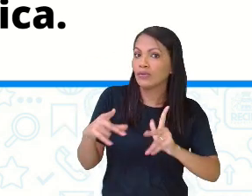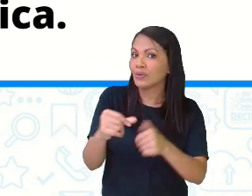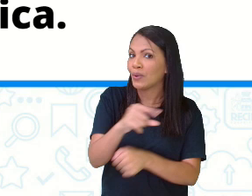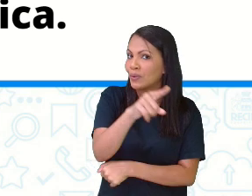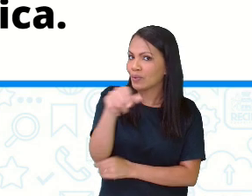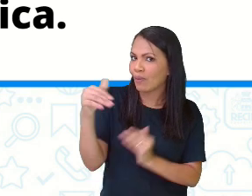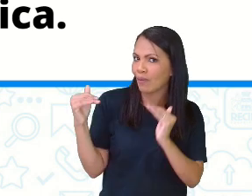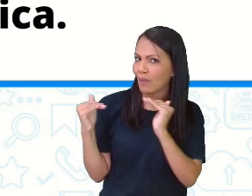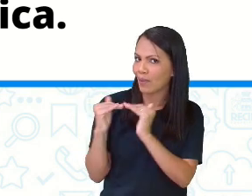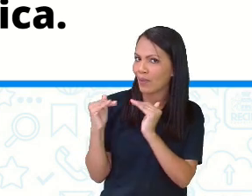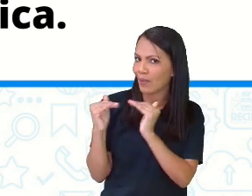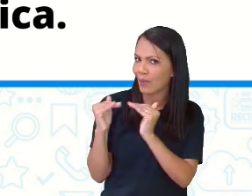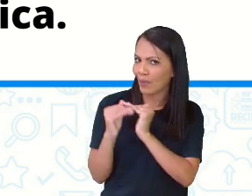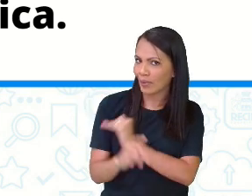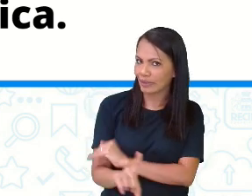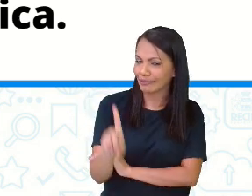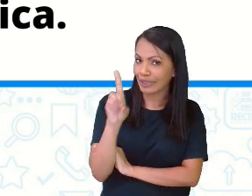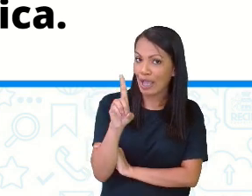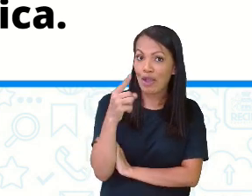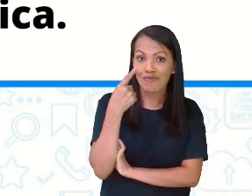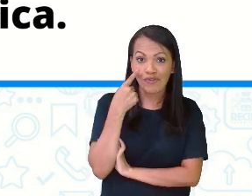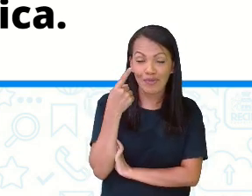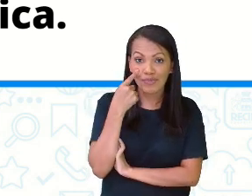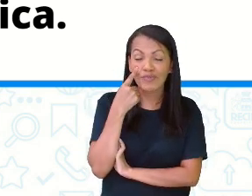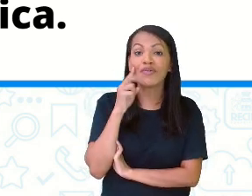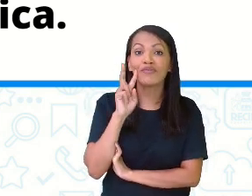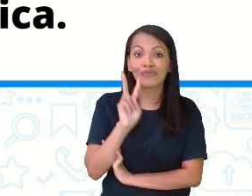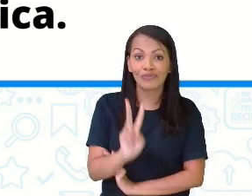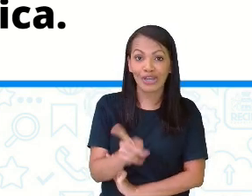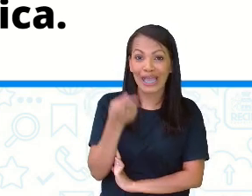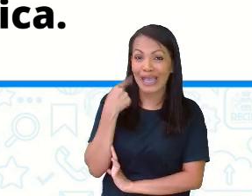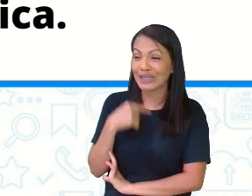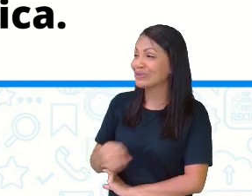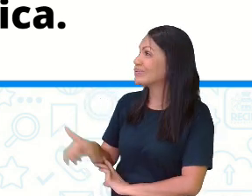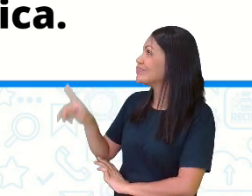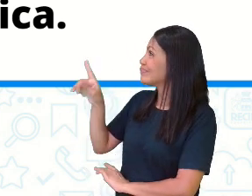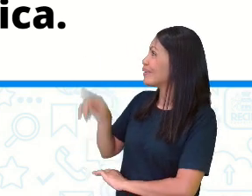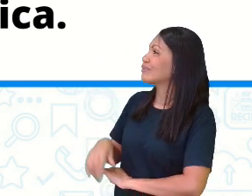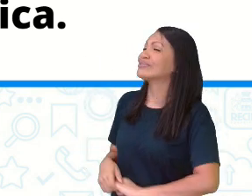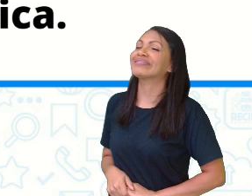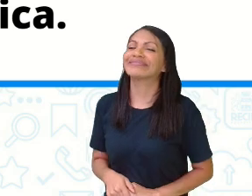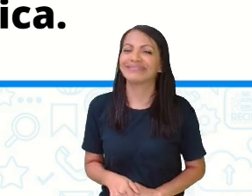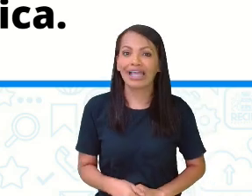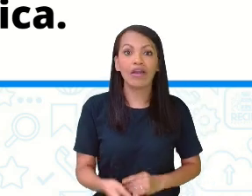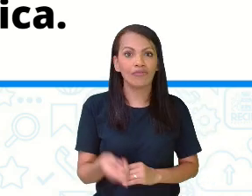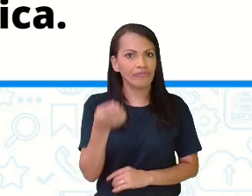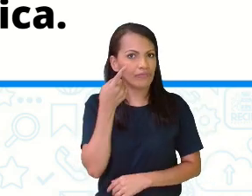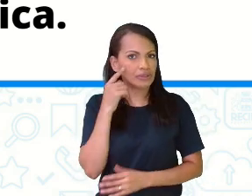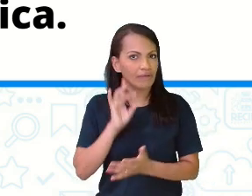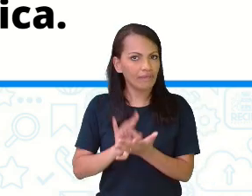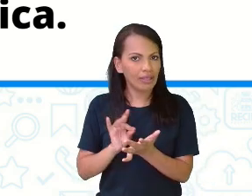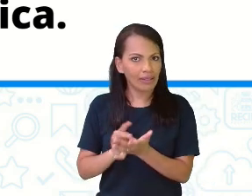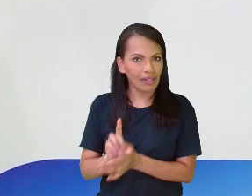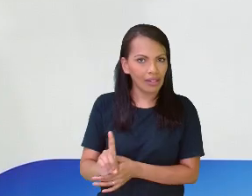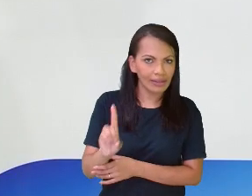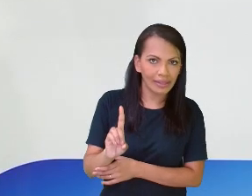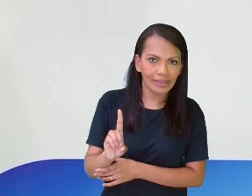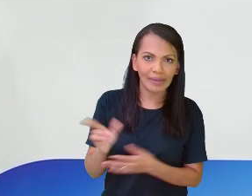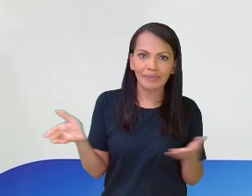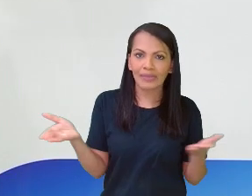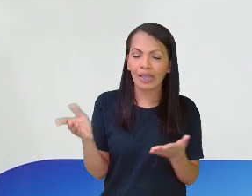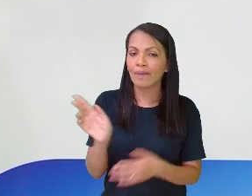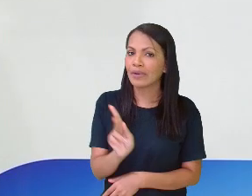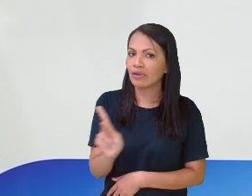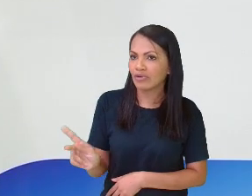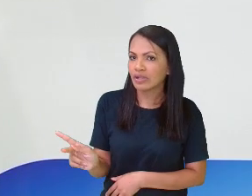chat concordam com a letra D. Então, a gente vai conferir agora e ver se é realmente a letra D. E aí,